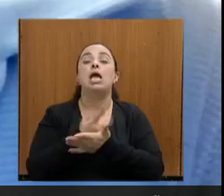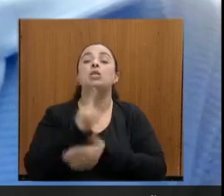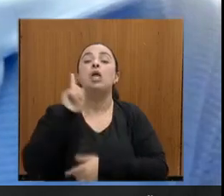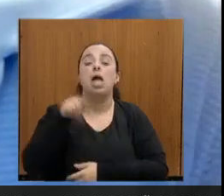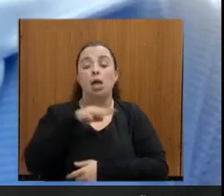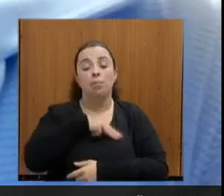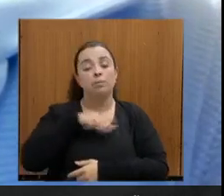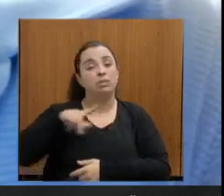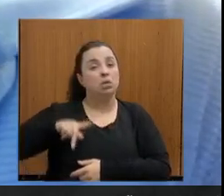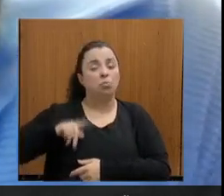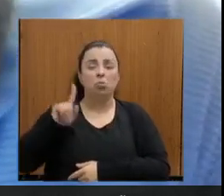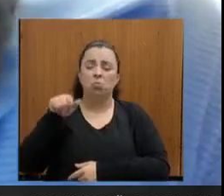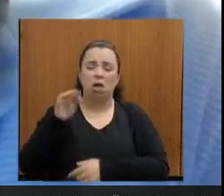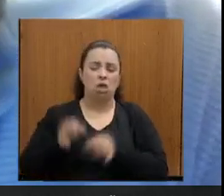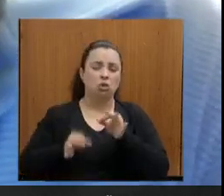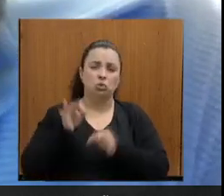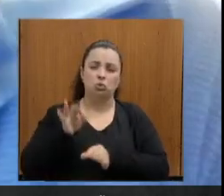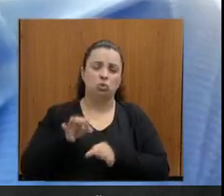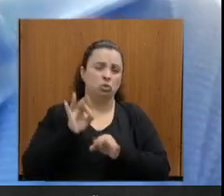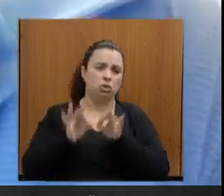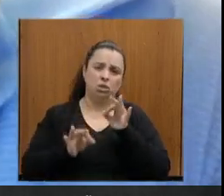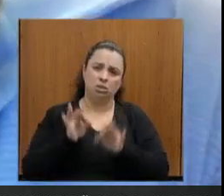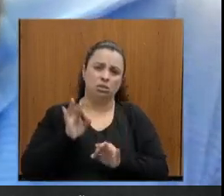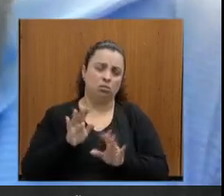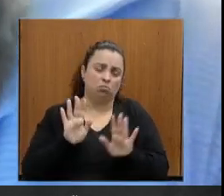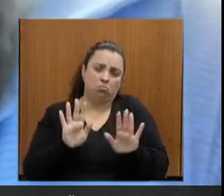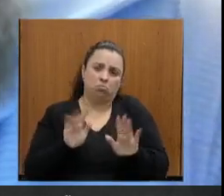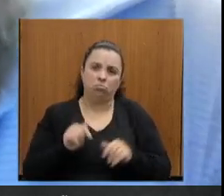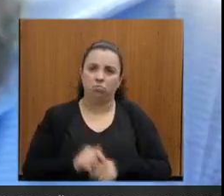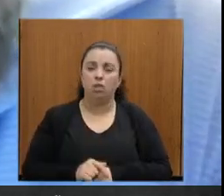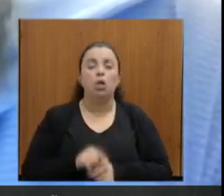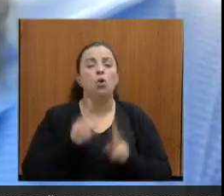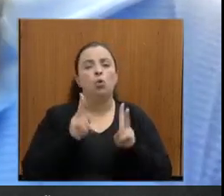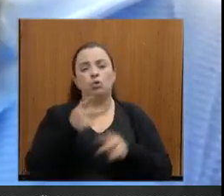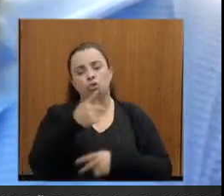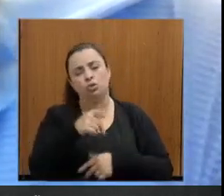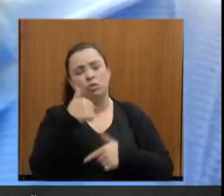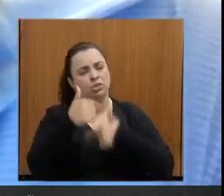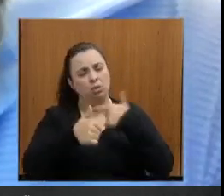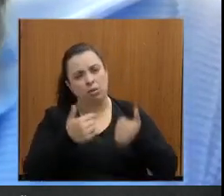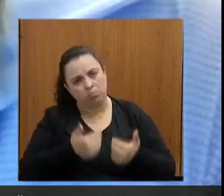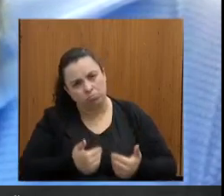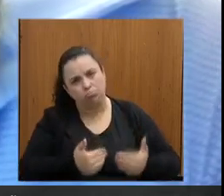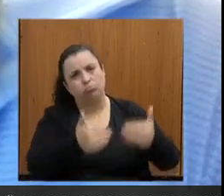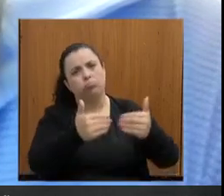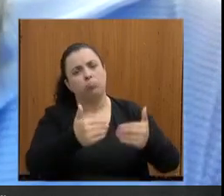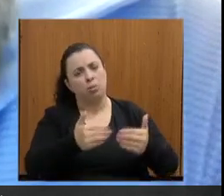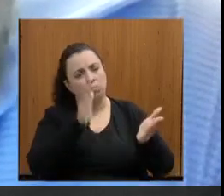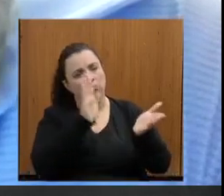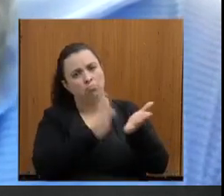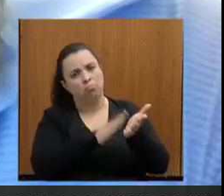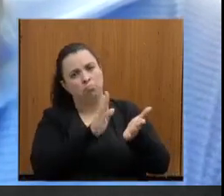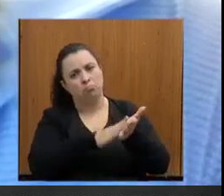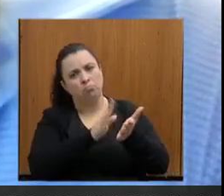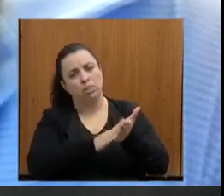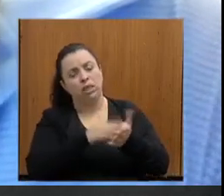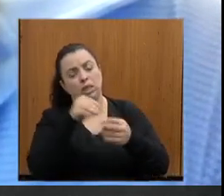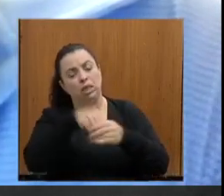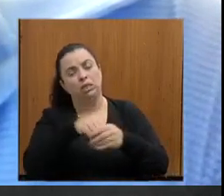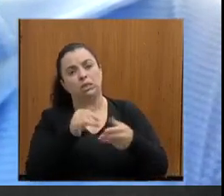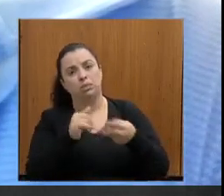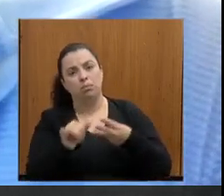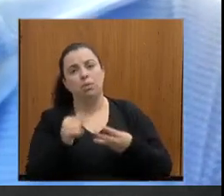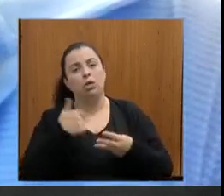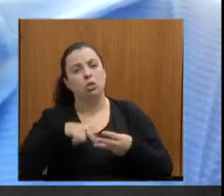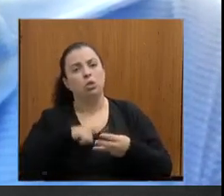o ministério público mim a justiça então é continue fazendo esse trabalho com Rose e pela tá Cemig para nós